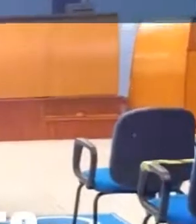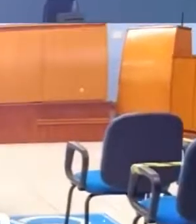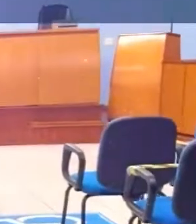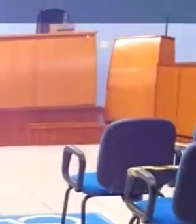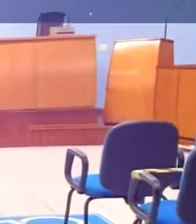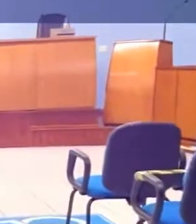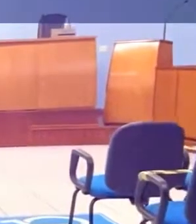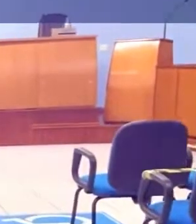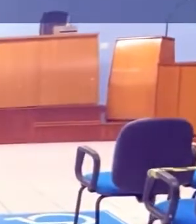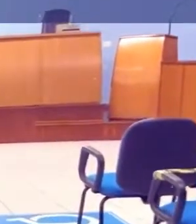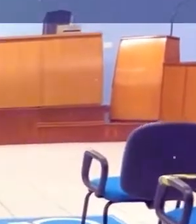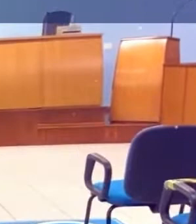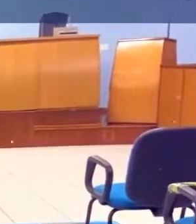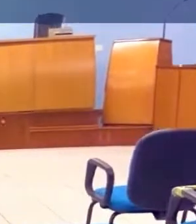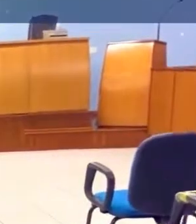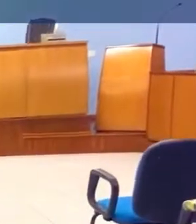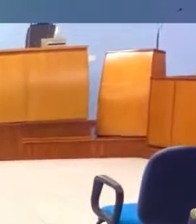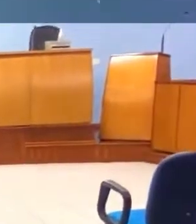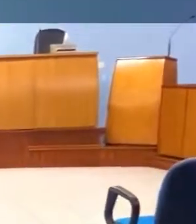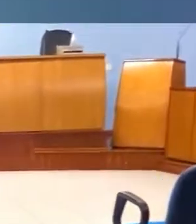E aí